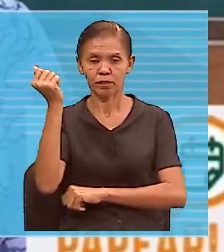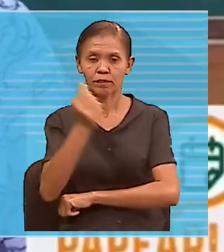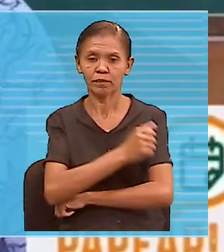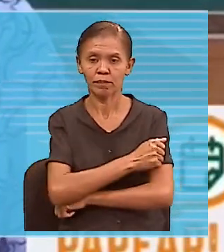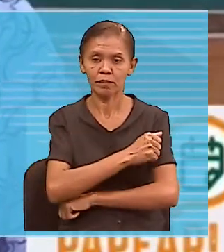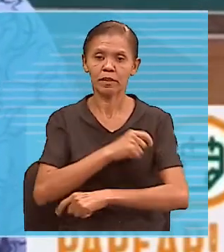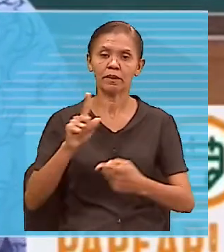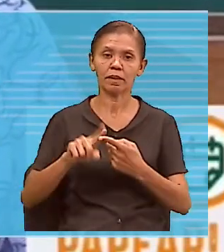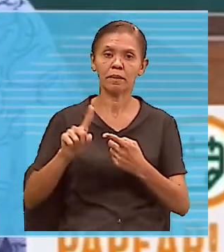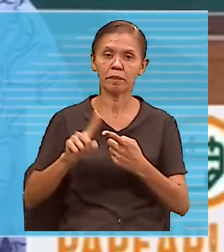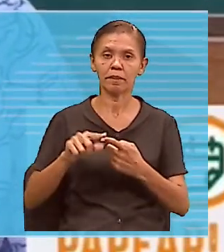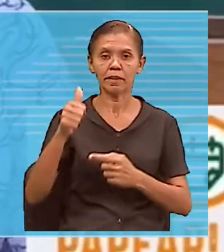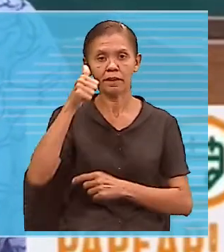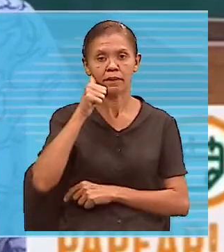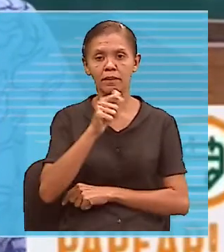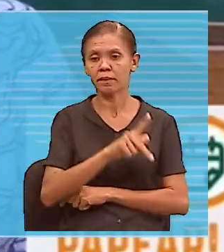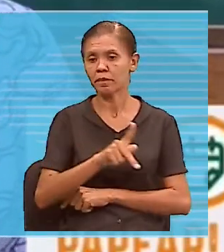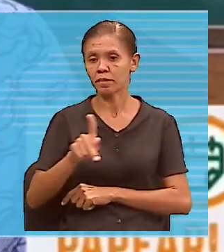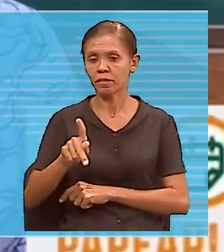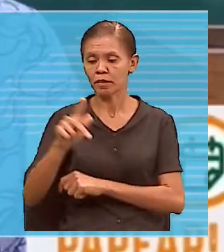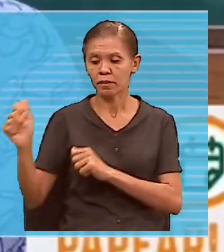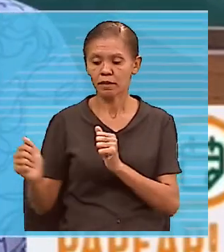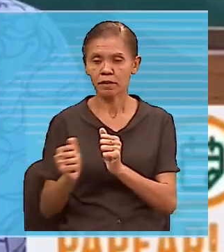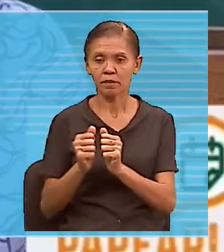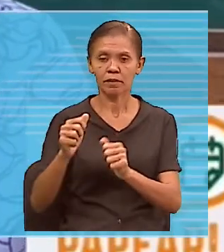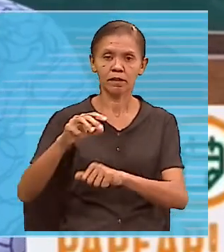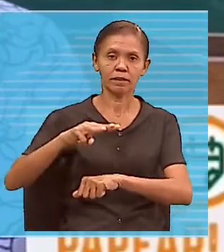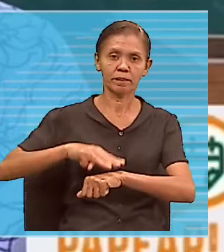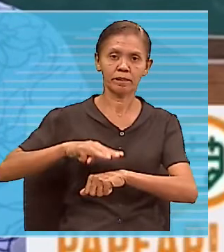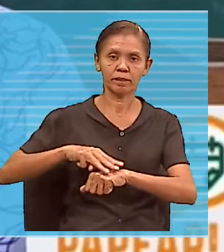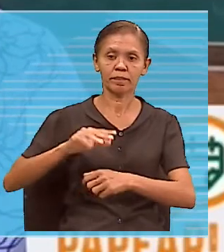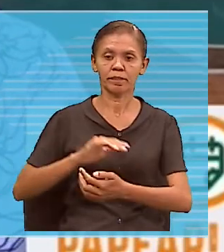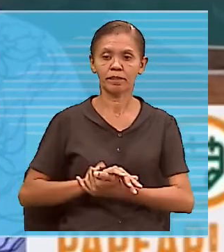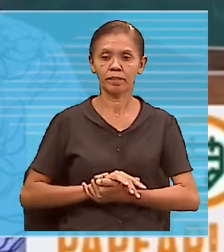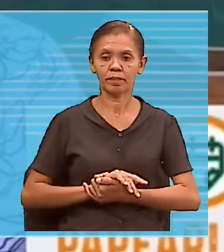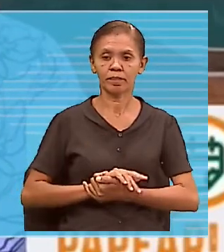origem no segundo ano, inclusive sou aluna aqui do segundo ano,